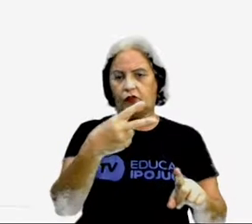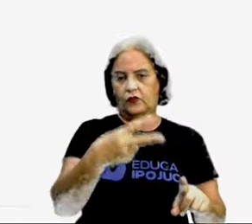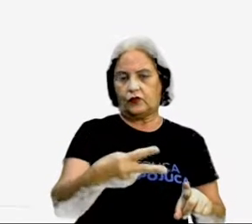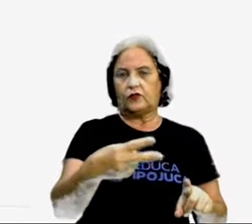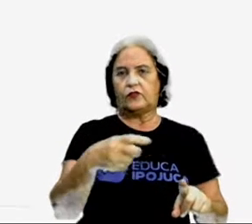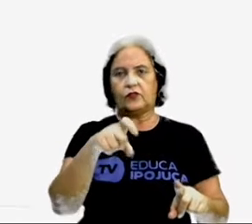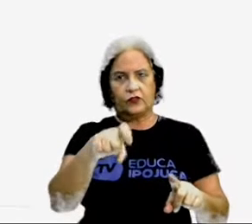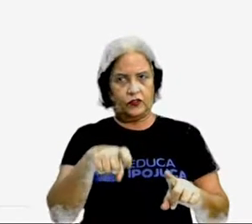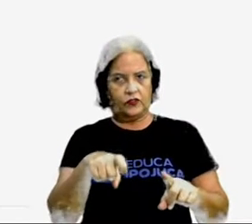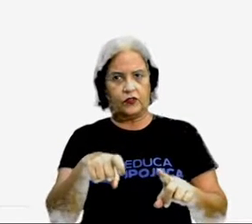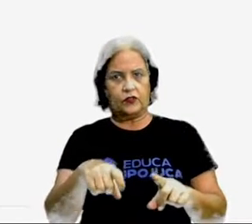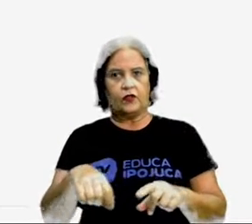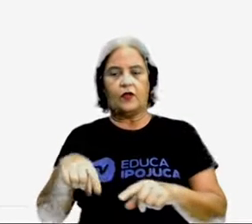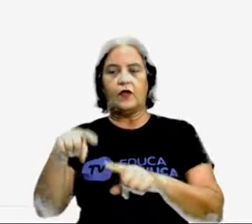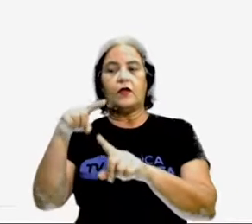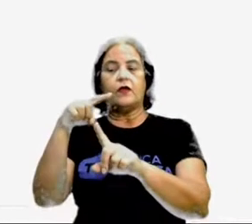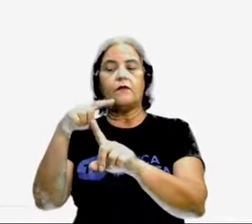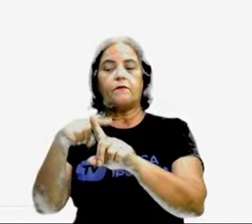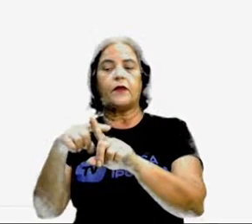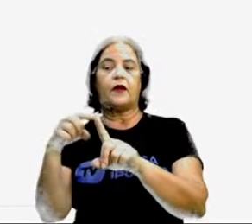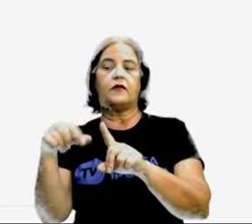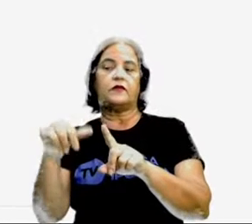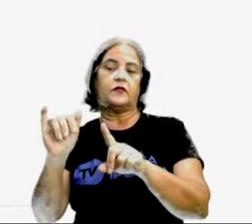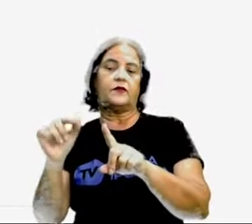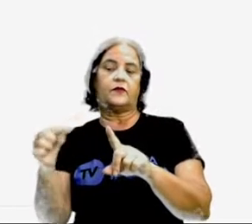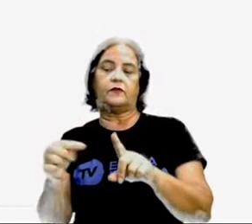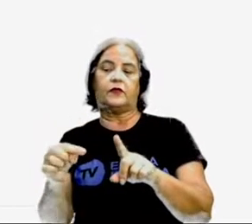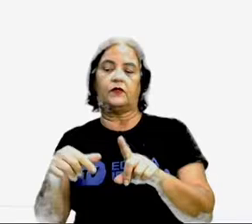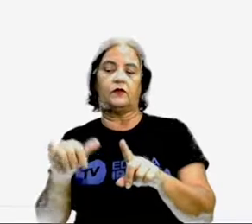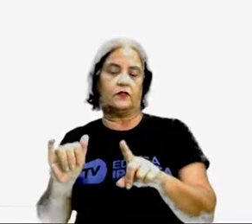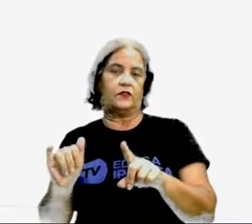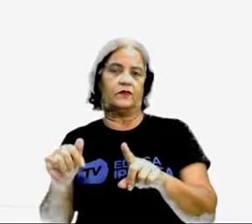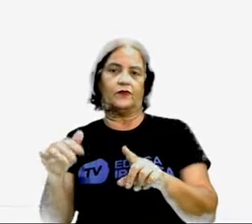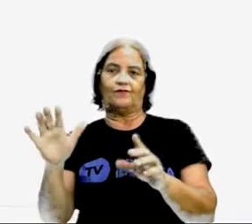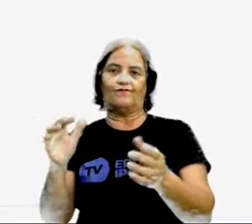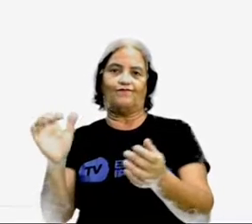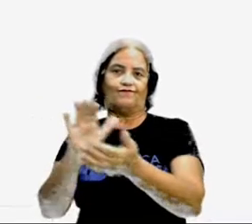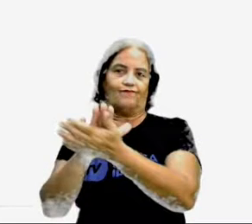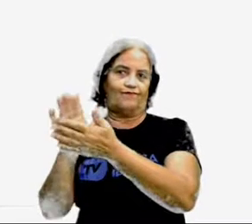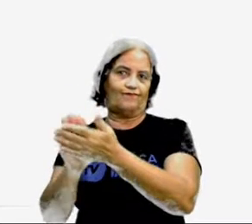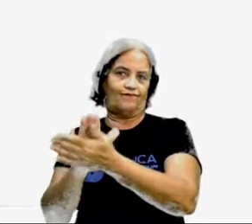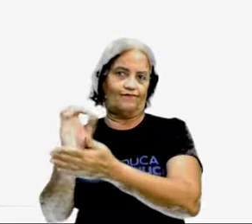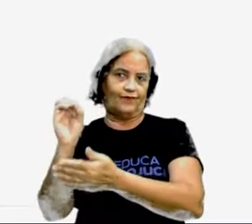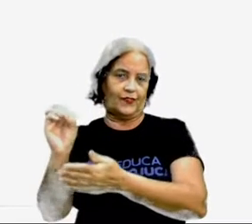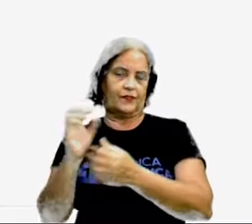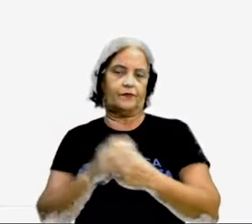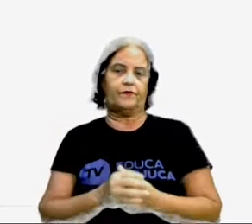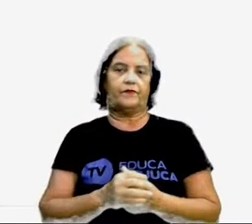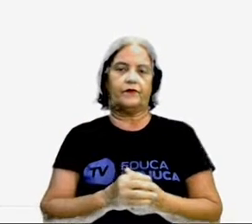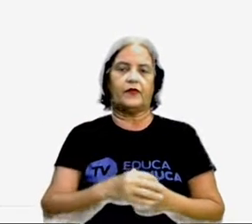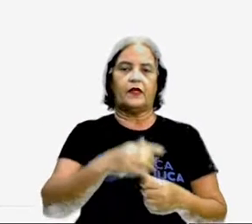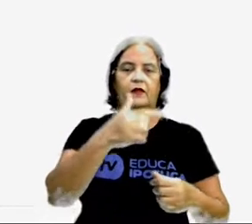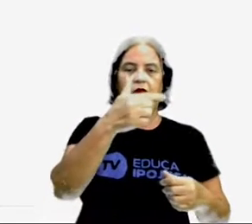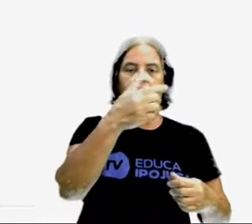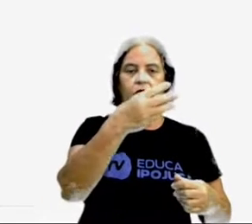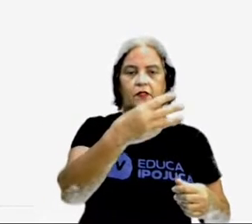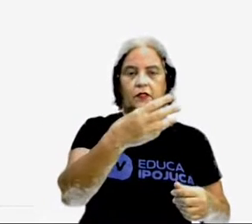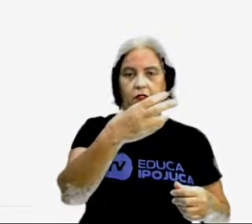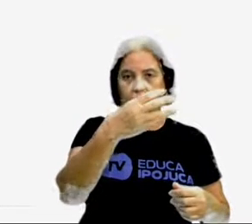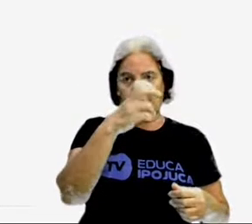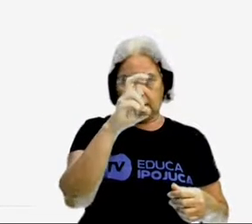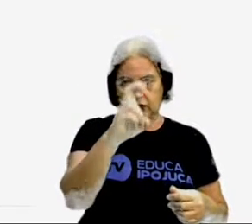y menos y, já eliminei. 59 mais 23 é